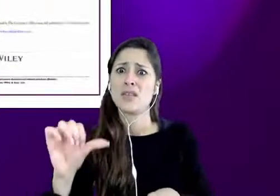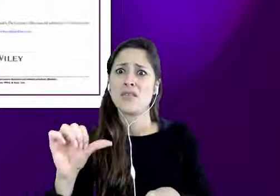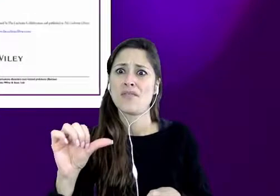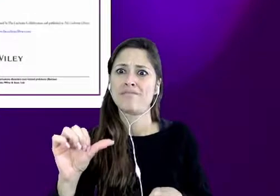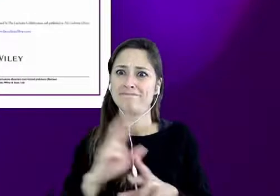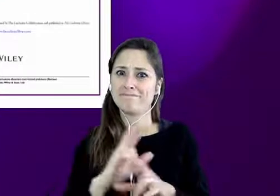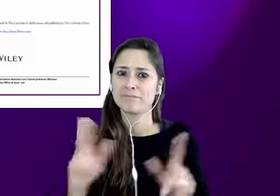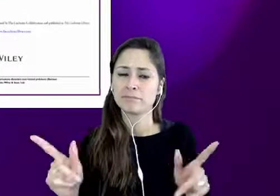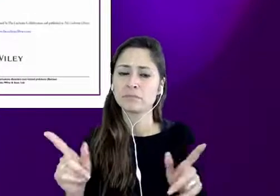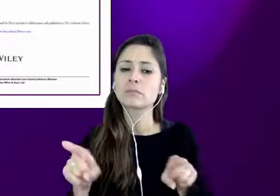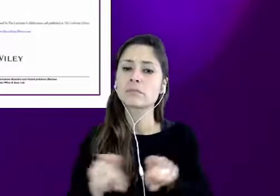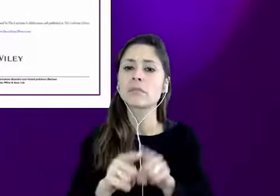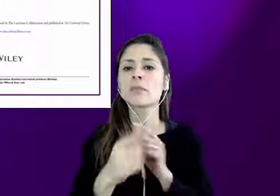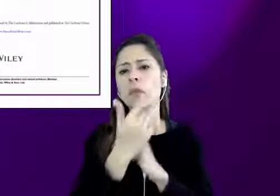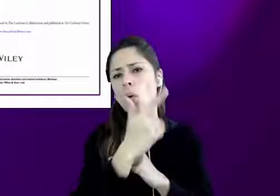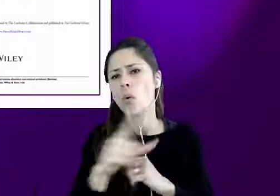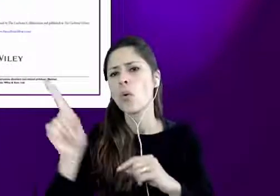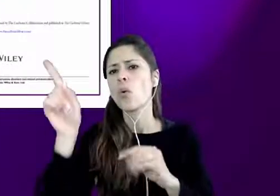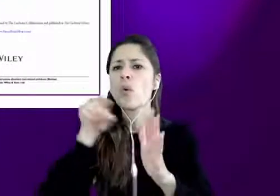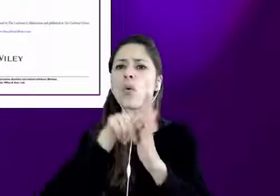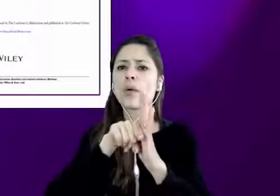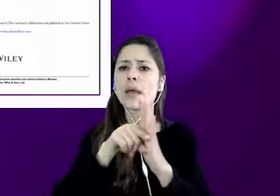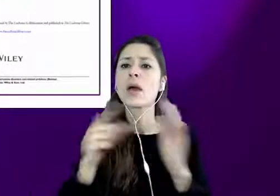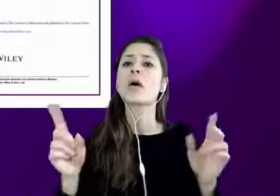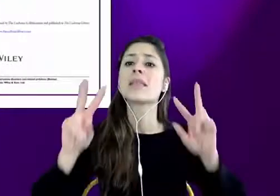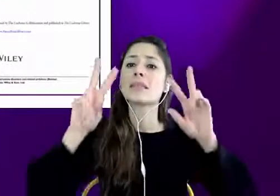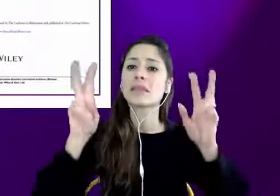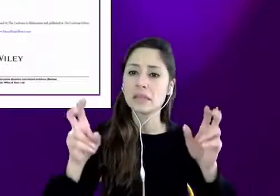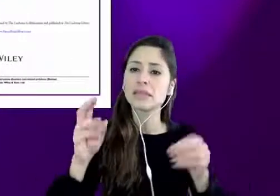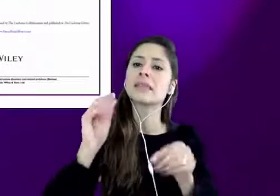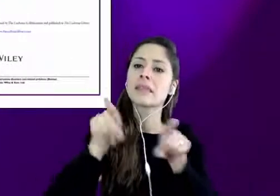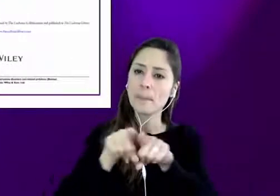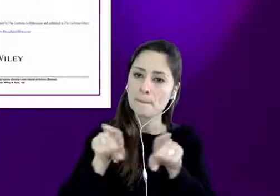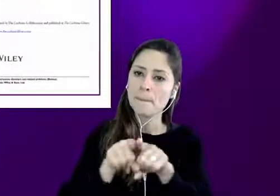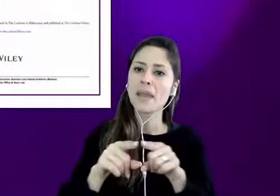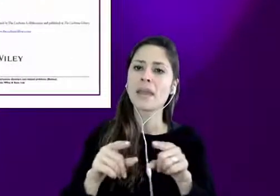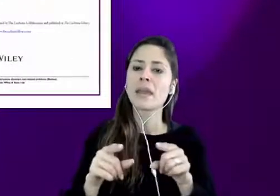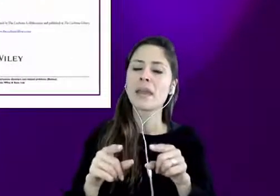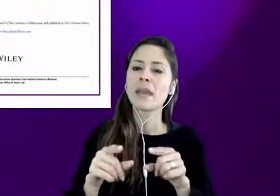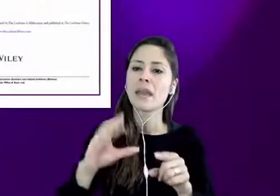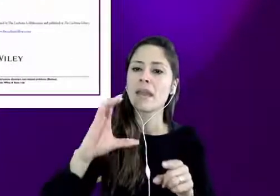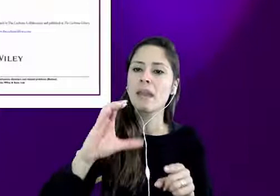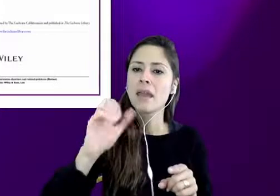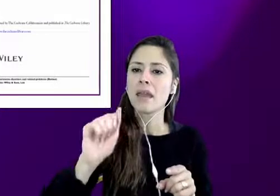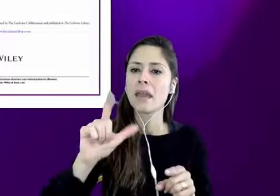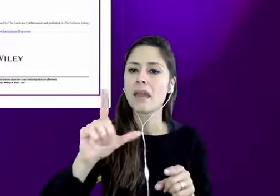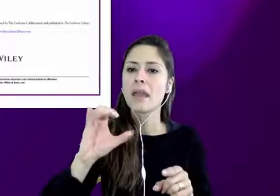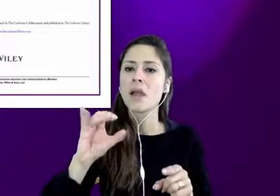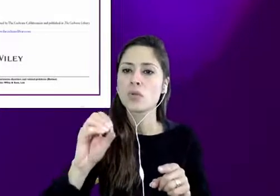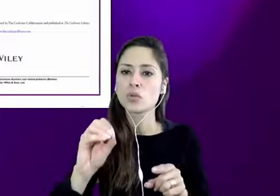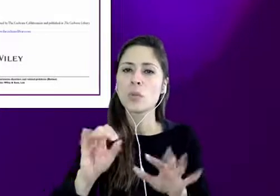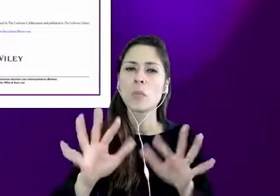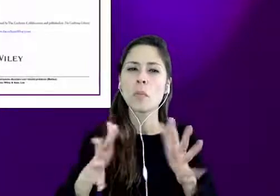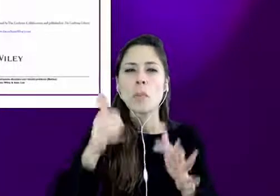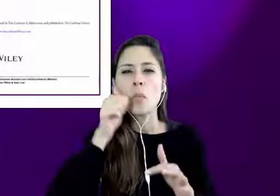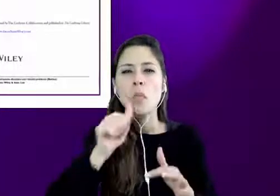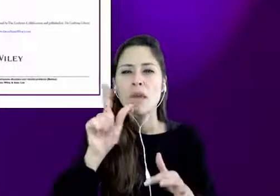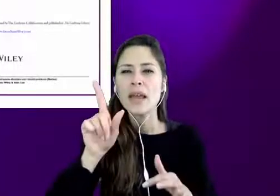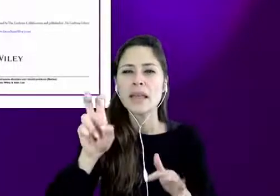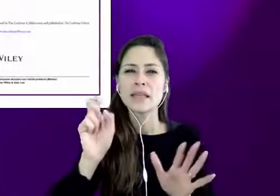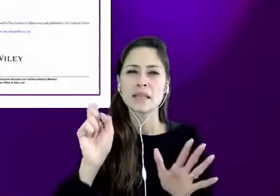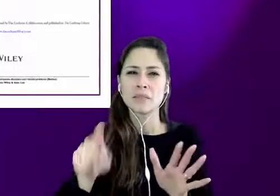meta-análise, agora envolvendo o cálcio, se mostrou com mais de 15 mil mulheres que naquelas que têm uma baixa ingesta de